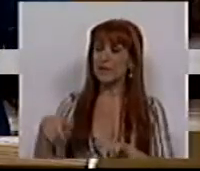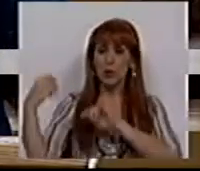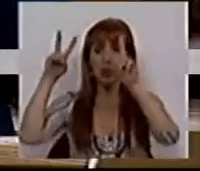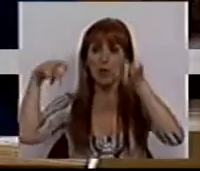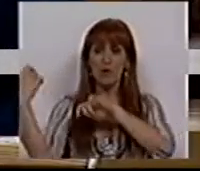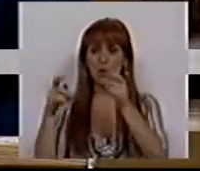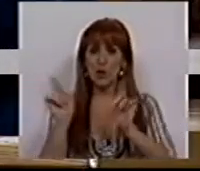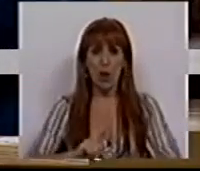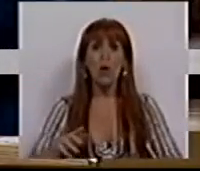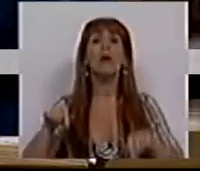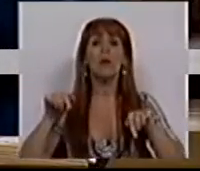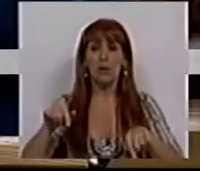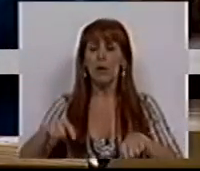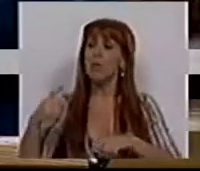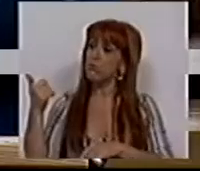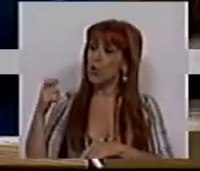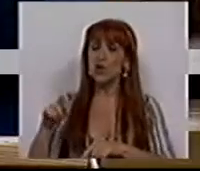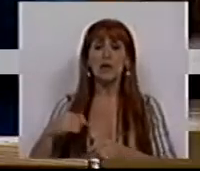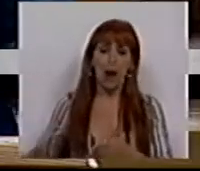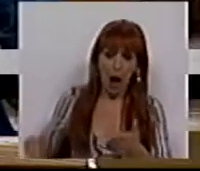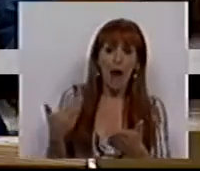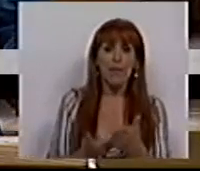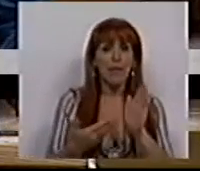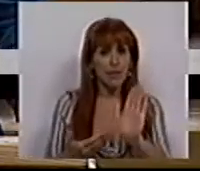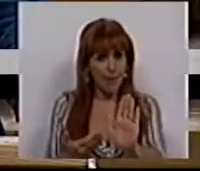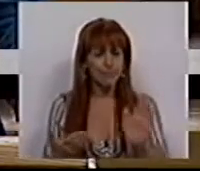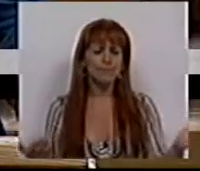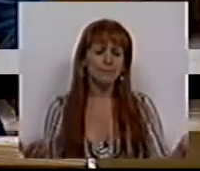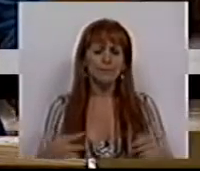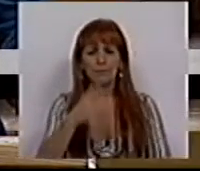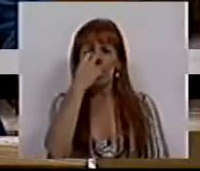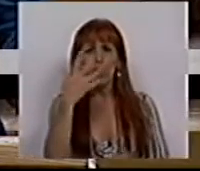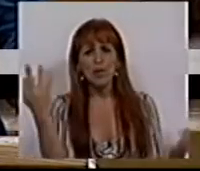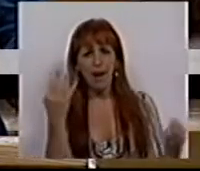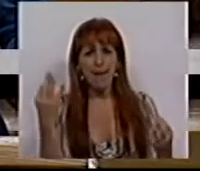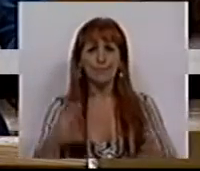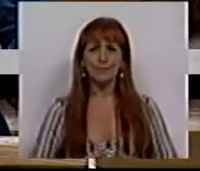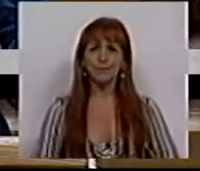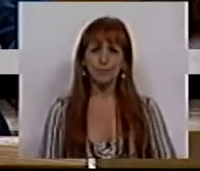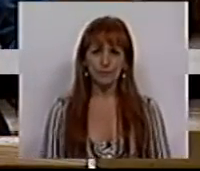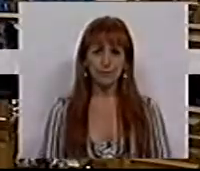tema foi discutido. Foi exatamente porque o Bloco de Esquerda aqui o trouxe. E é curioso,